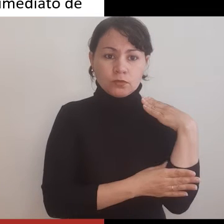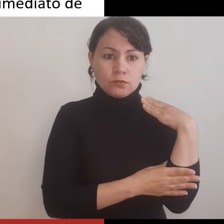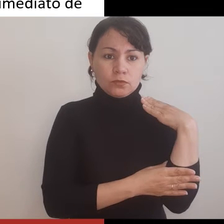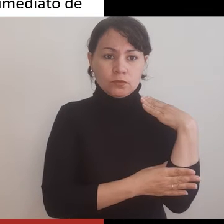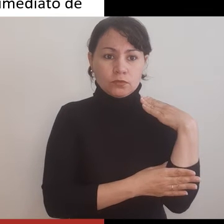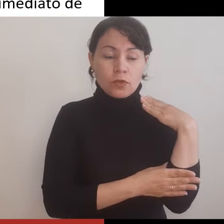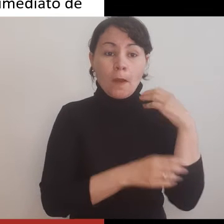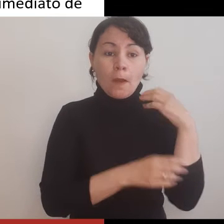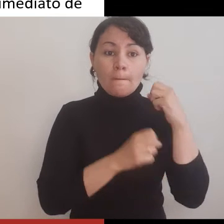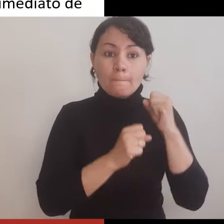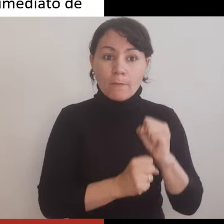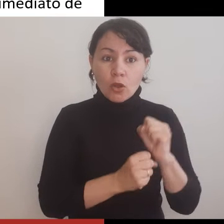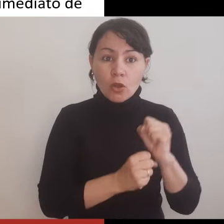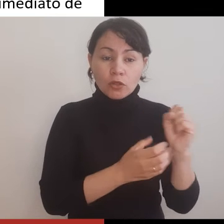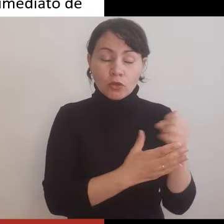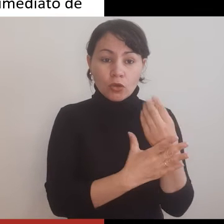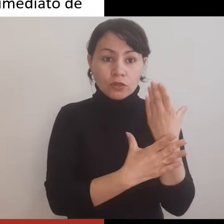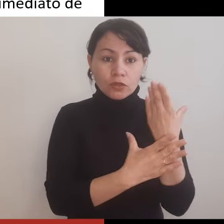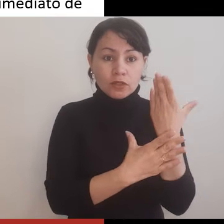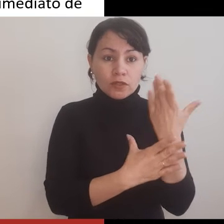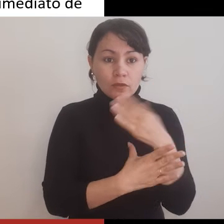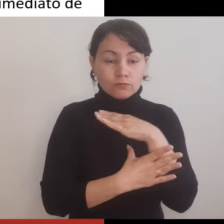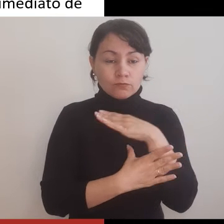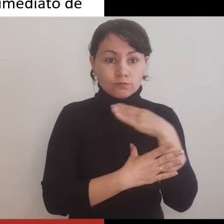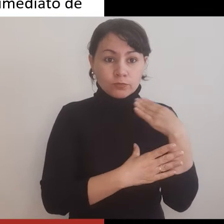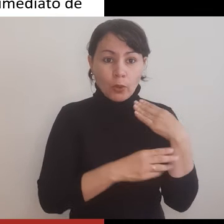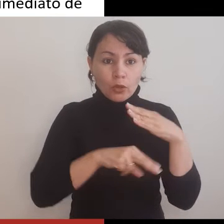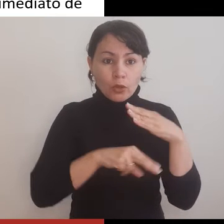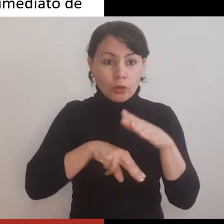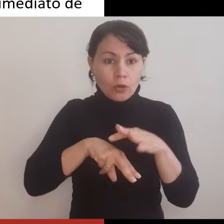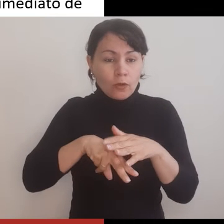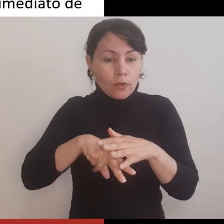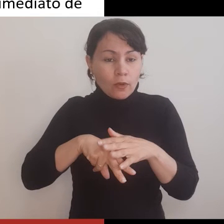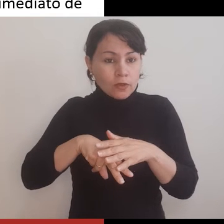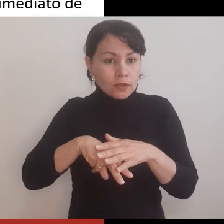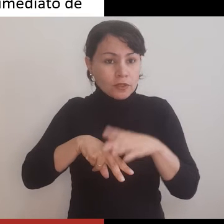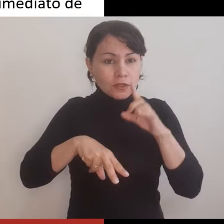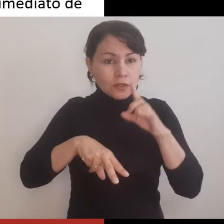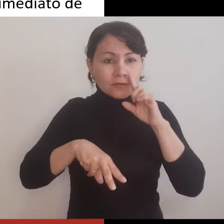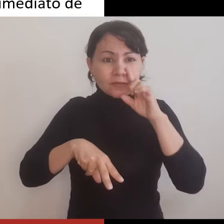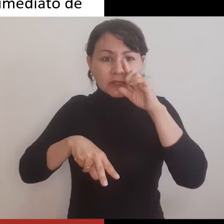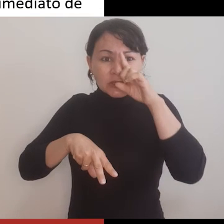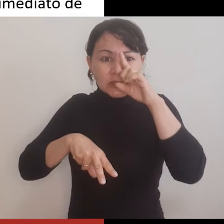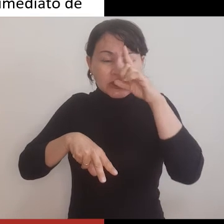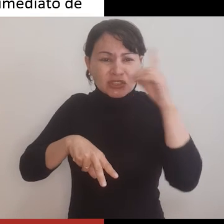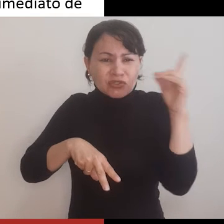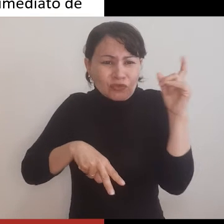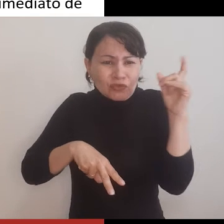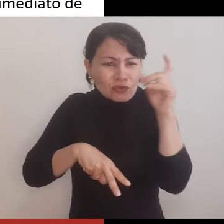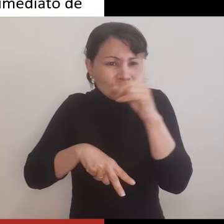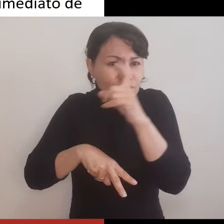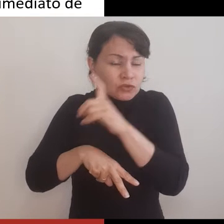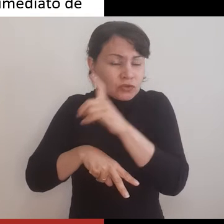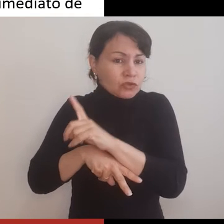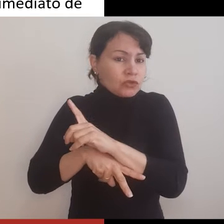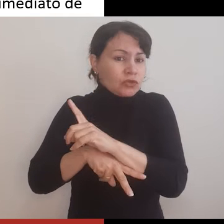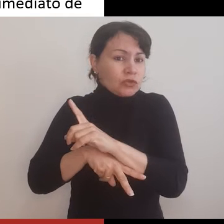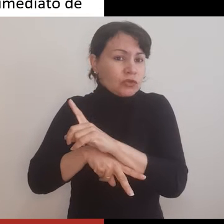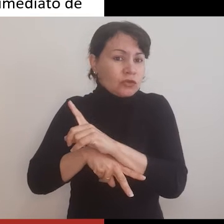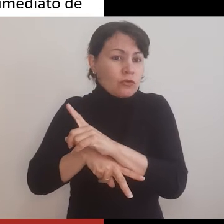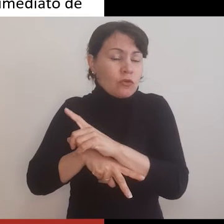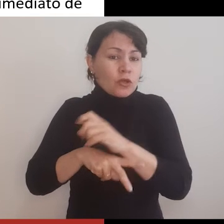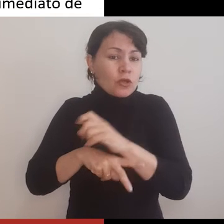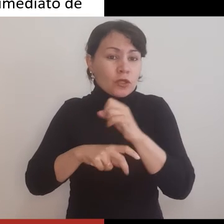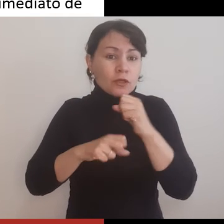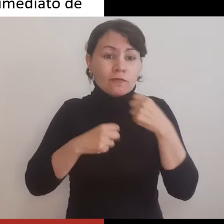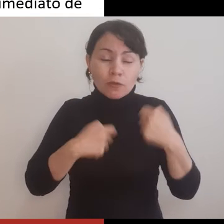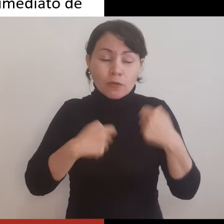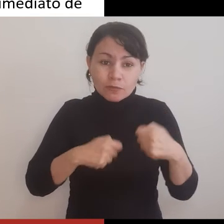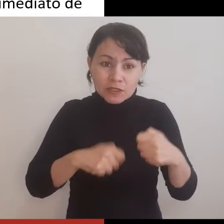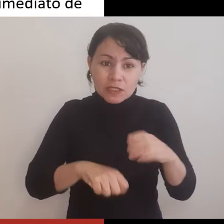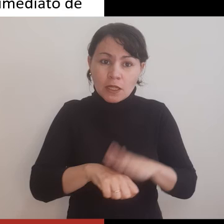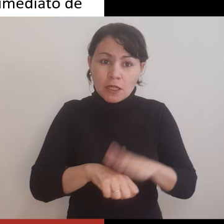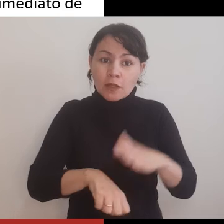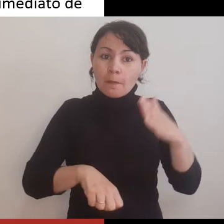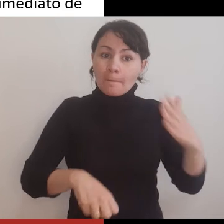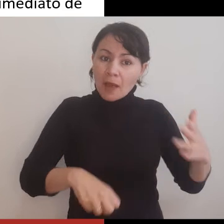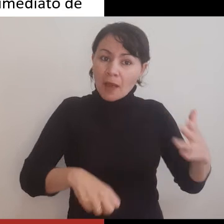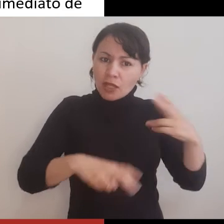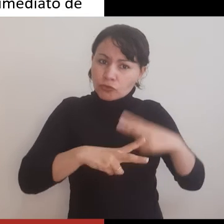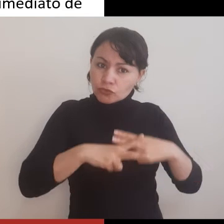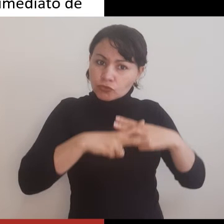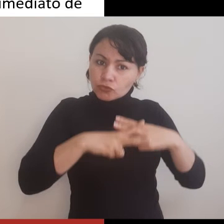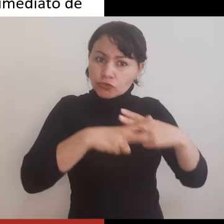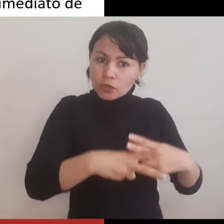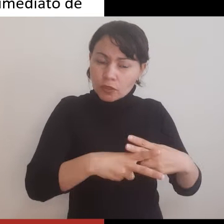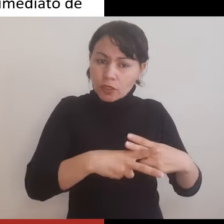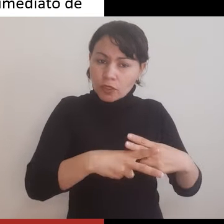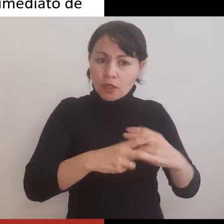Ou seja, são pacientes extremamente graves, de alta complexidade, em que vão precisar de